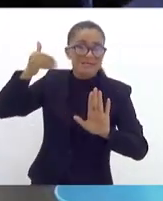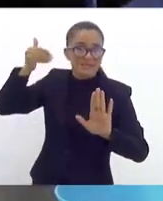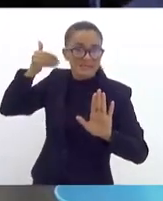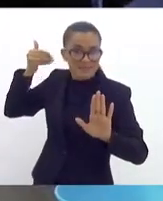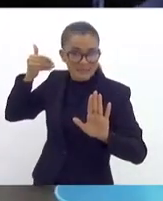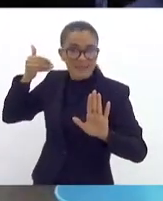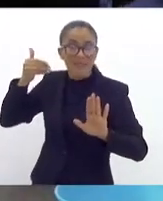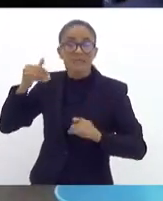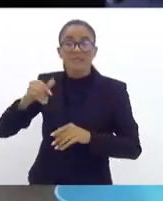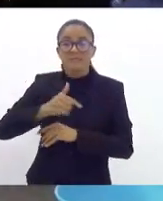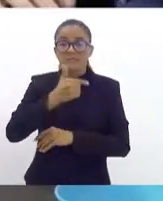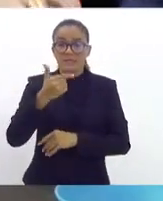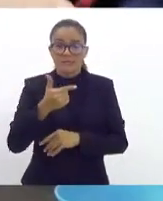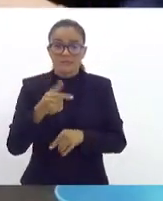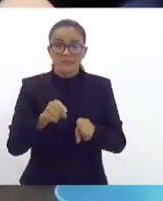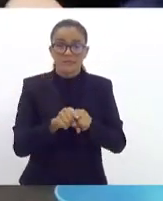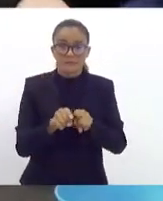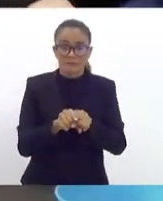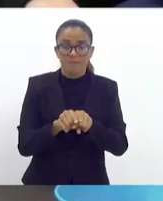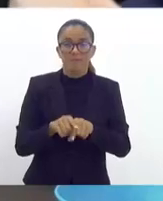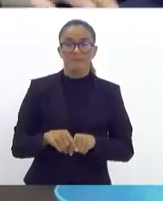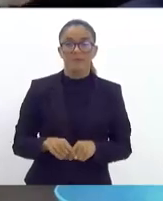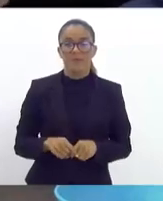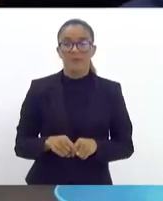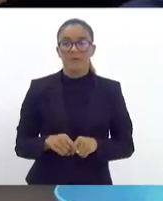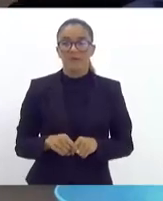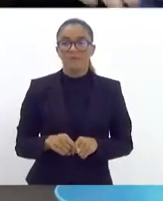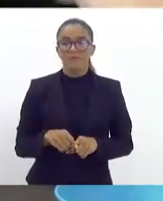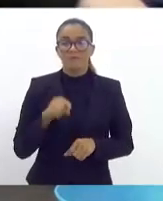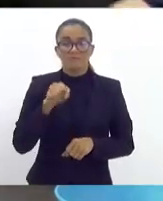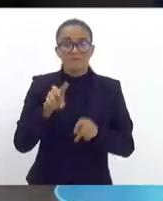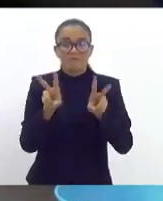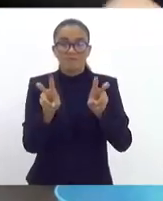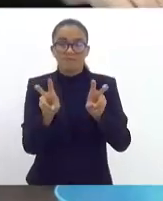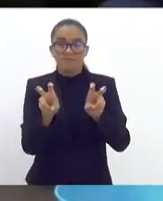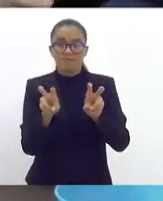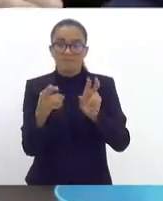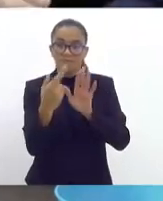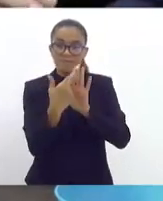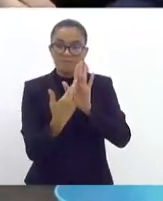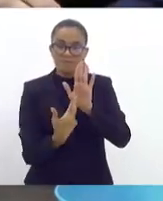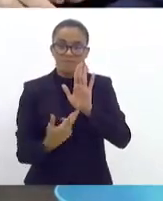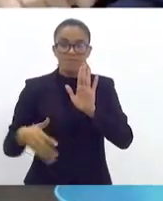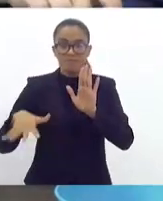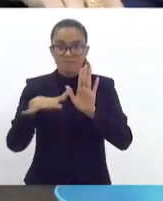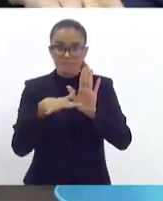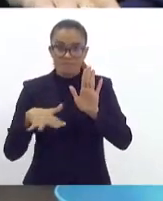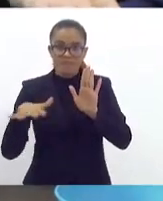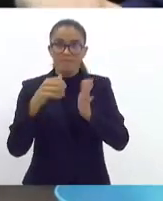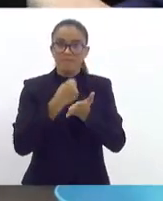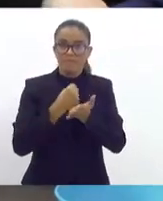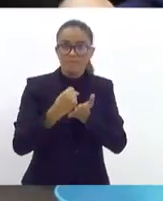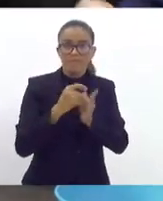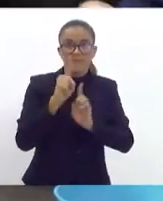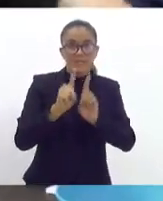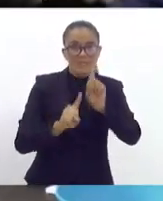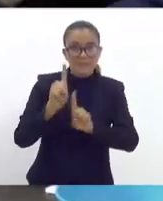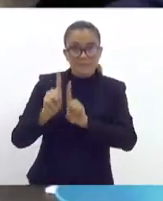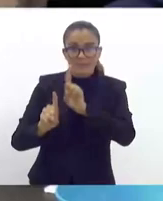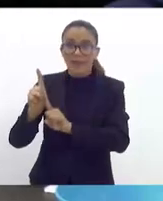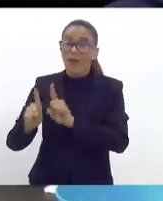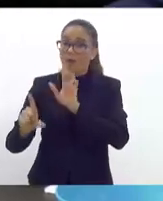e segundo também é essa questão da Regra geral de licitações é uma lei muito